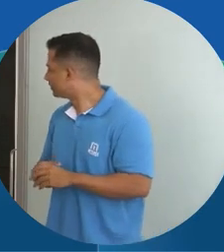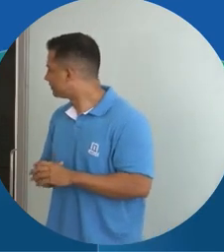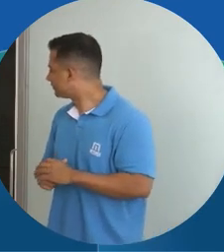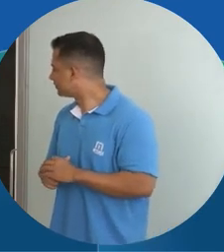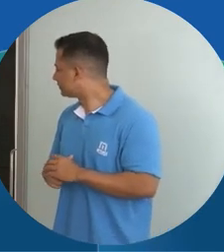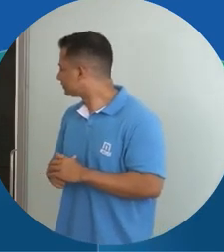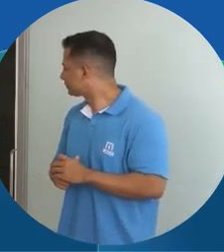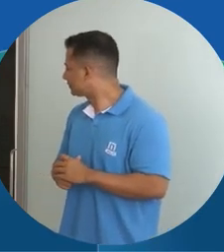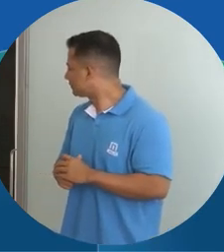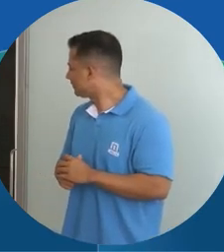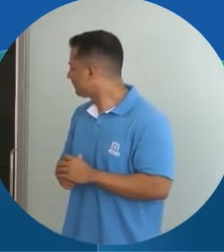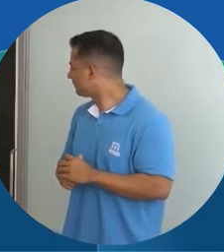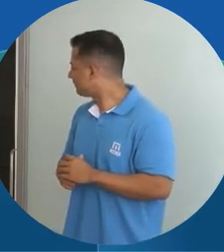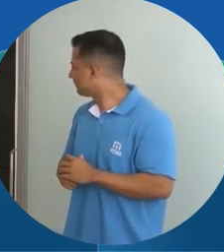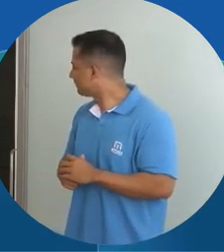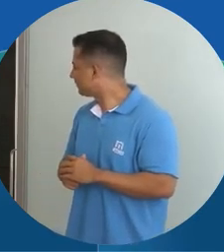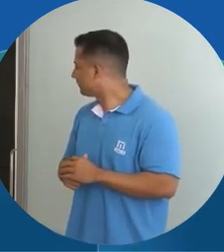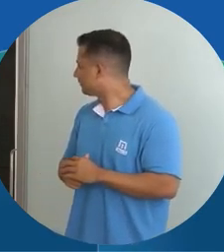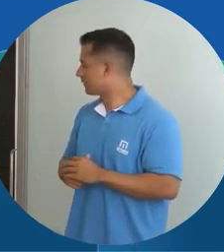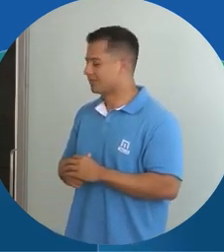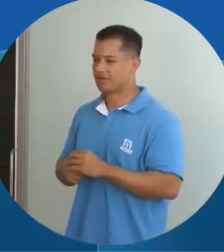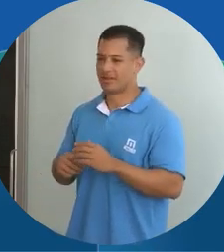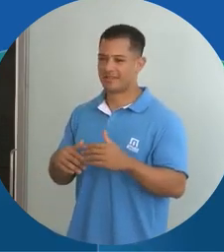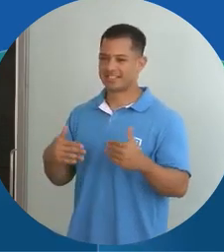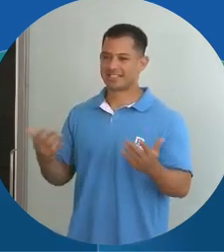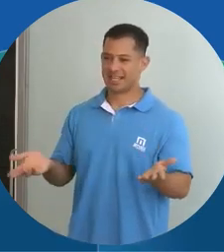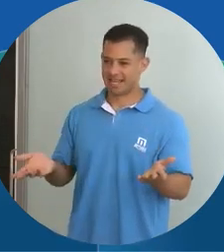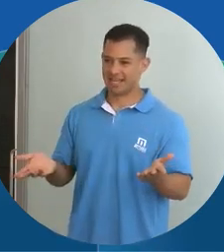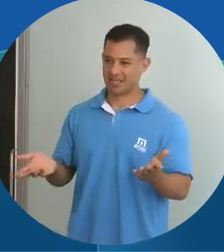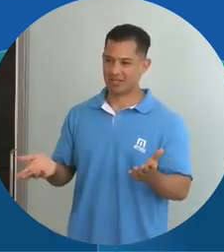né, ele fica externo